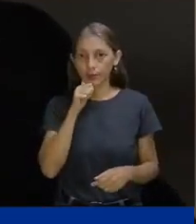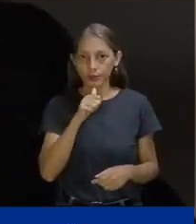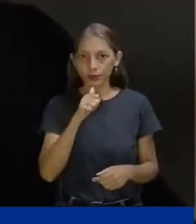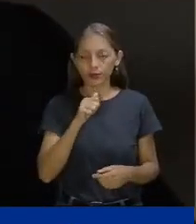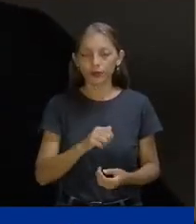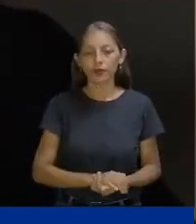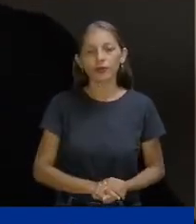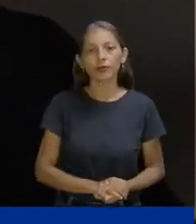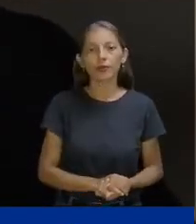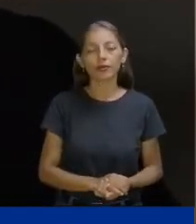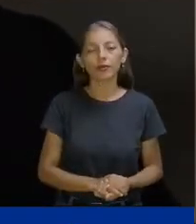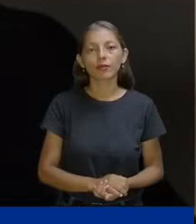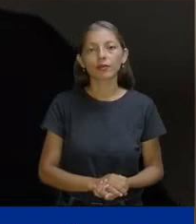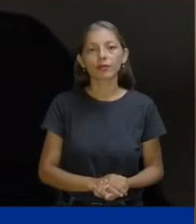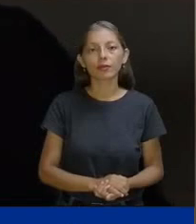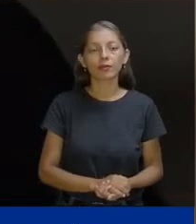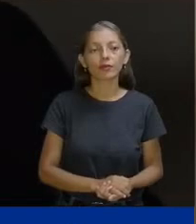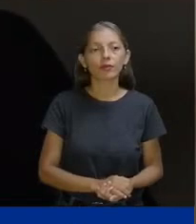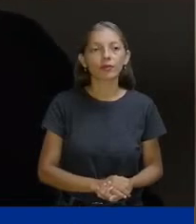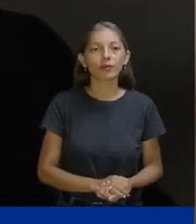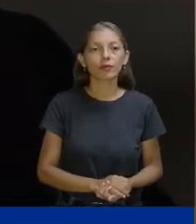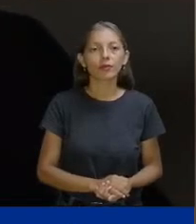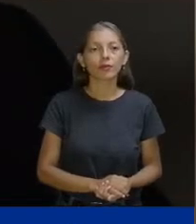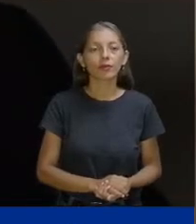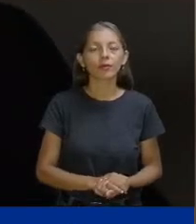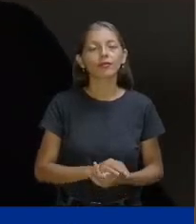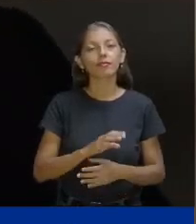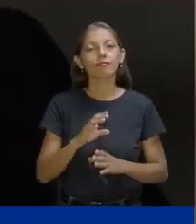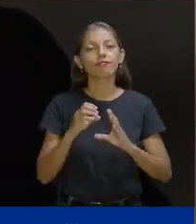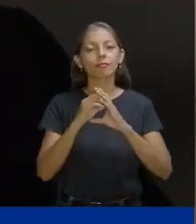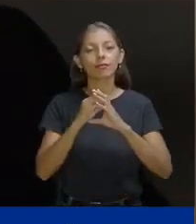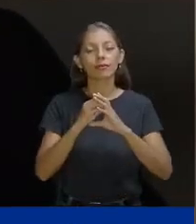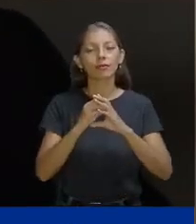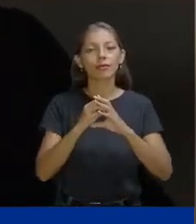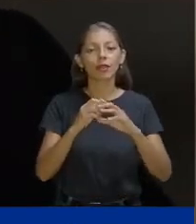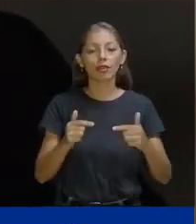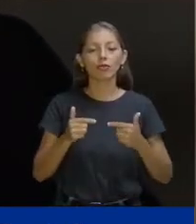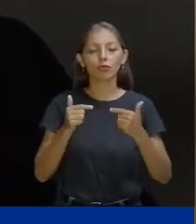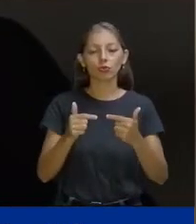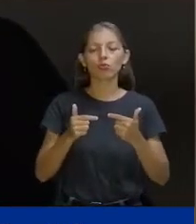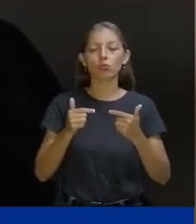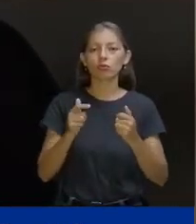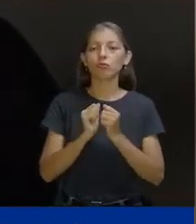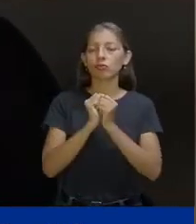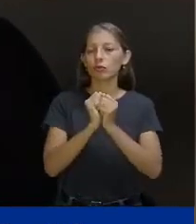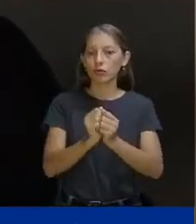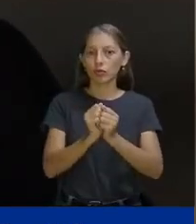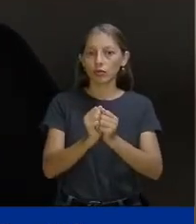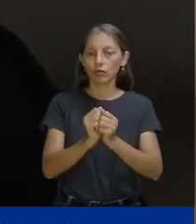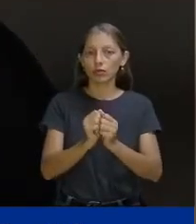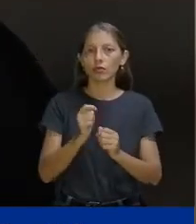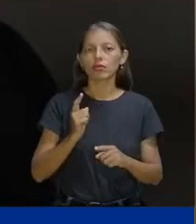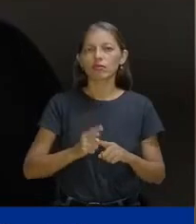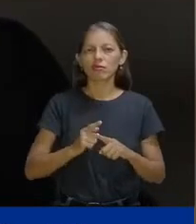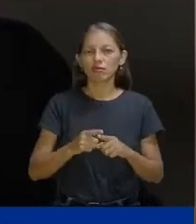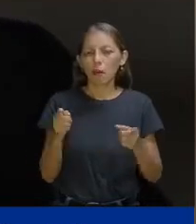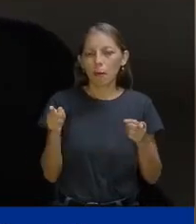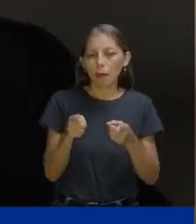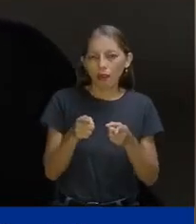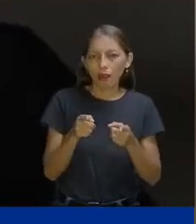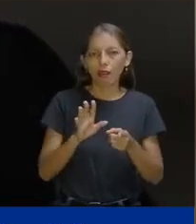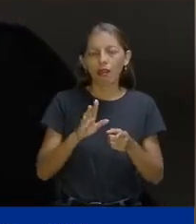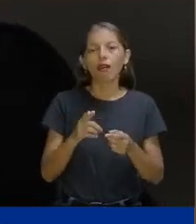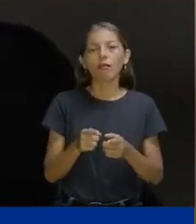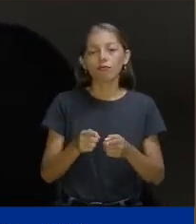mulheres. Tribunal Regional Eleitoral se engaja também nessa luta porque temos que ir mais além. Precisamos realmente dessa